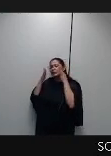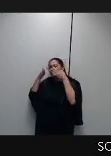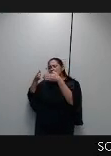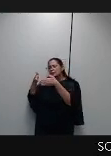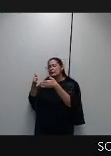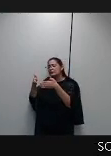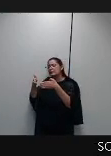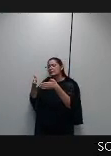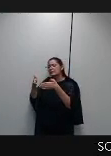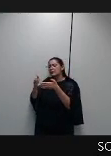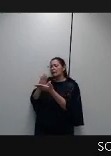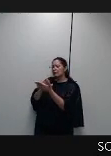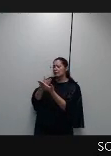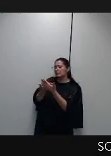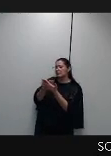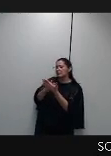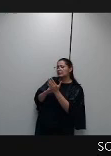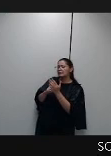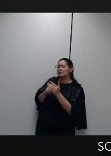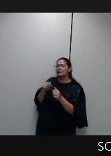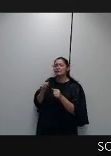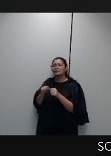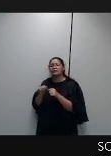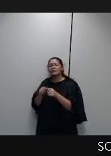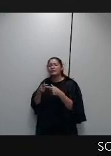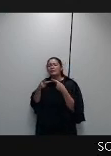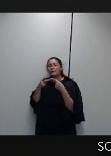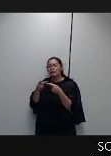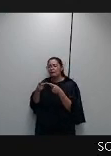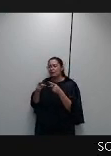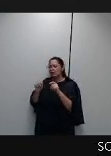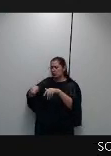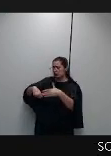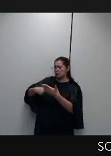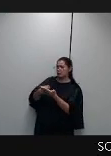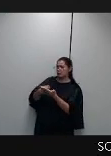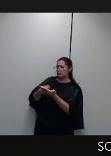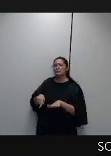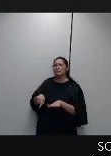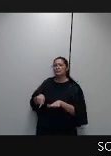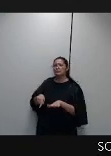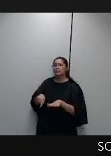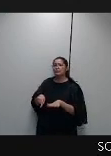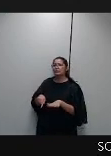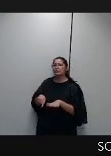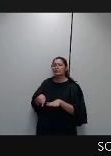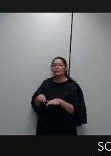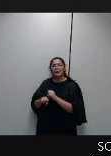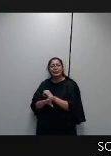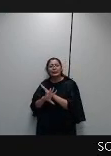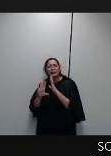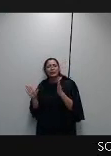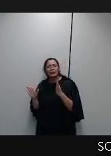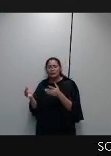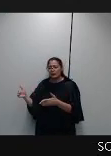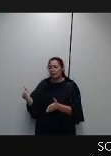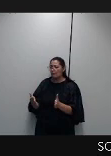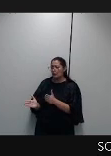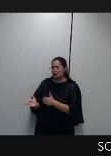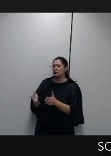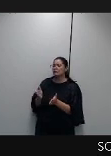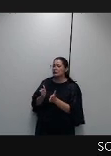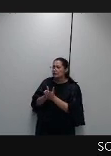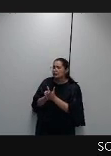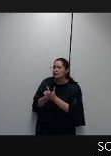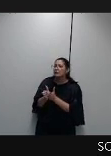a interpretação que faço é de que não há um aplicação pretérita porque na realidade o prazo estava impulso então não vejo